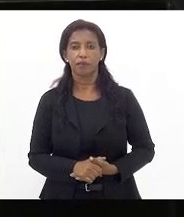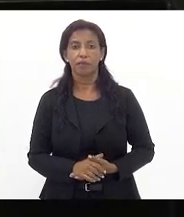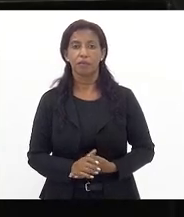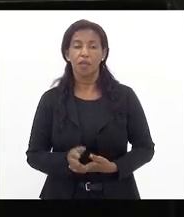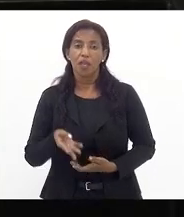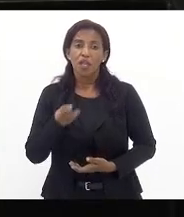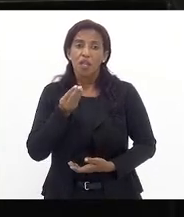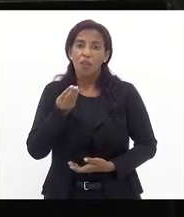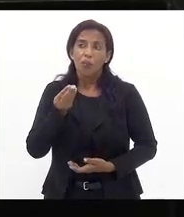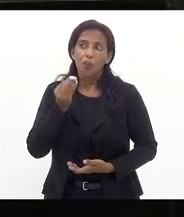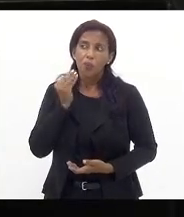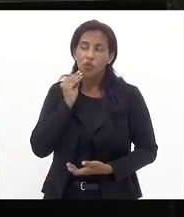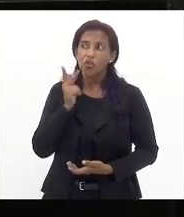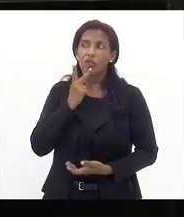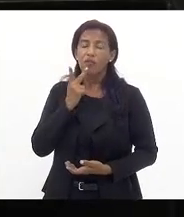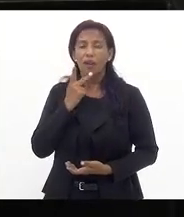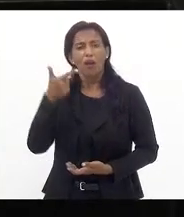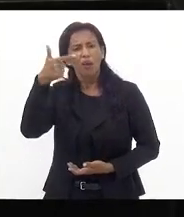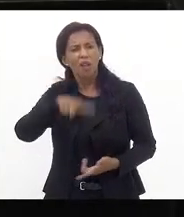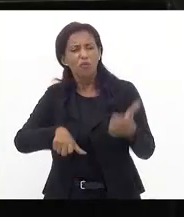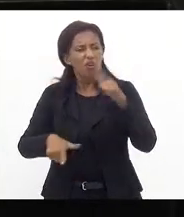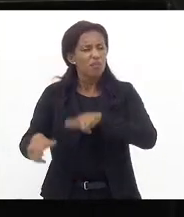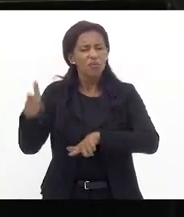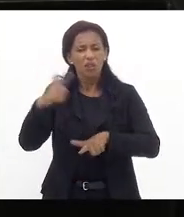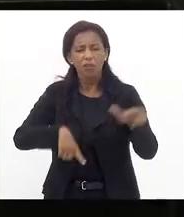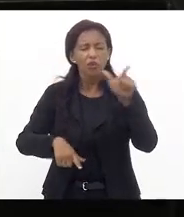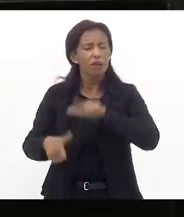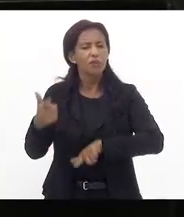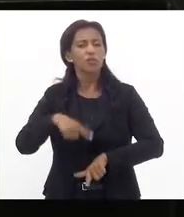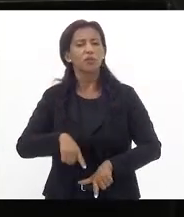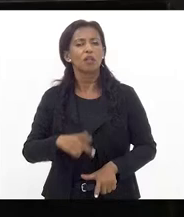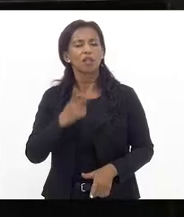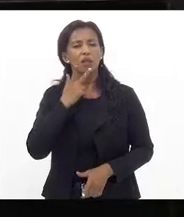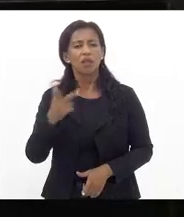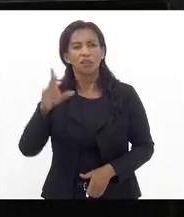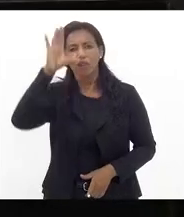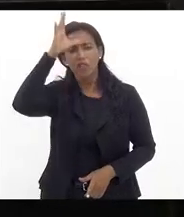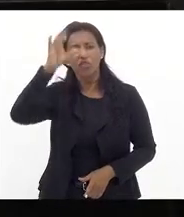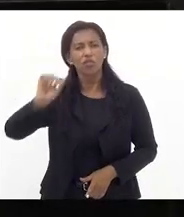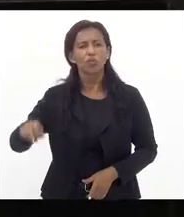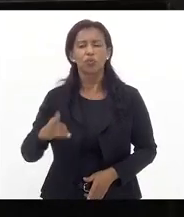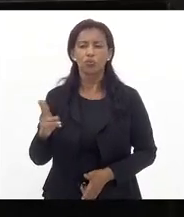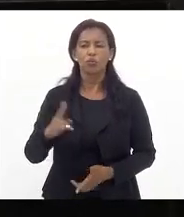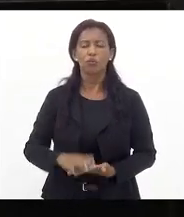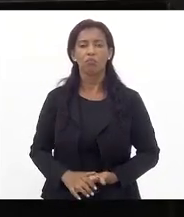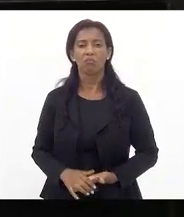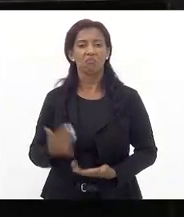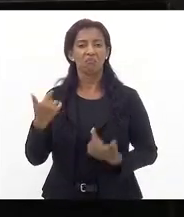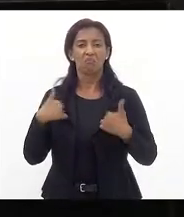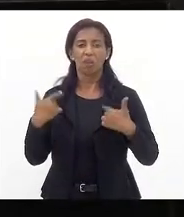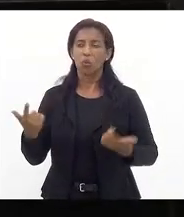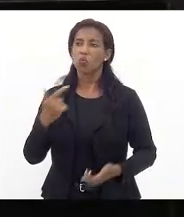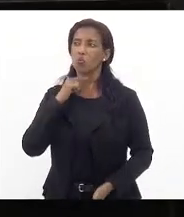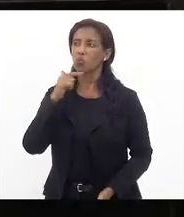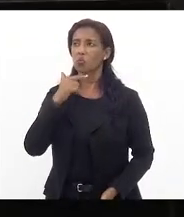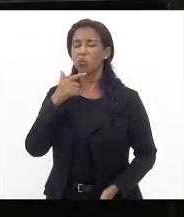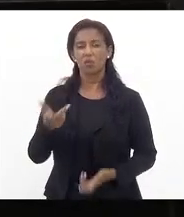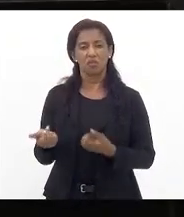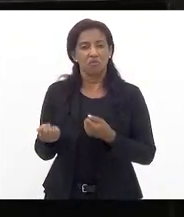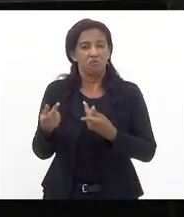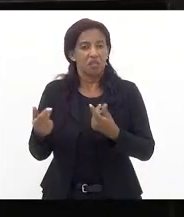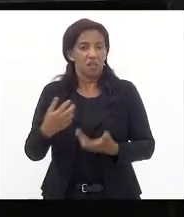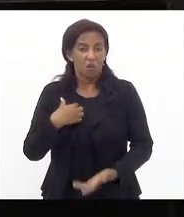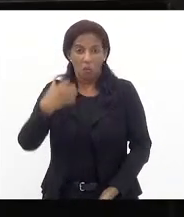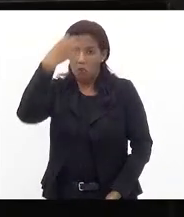poderia dizer, eu quero repetir isso várias vezes, e poderia dizer, deputado Tia Ju, eu não consigo fazer, mas não é